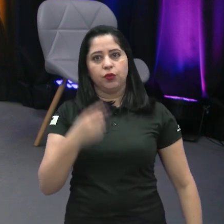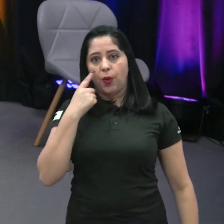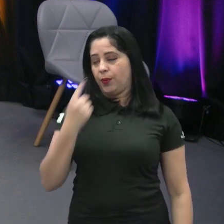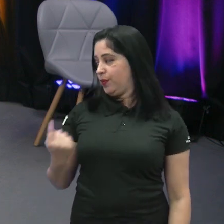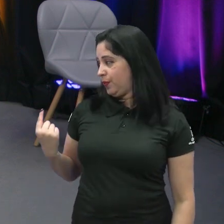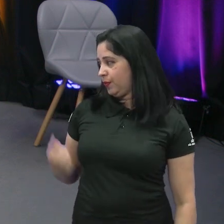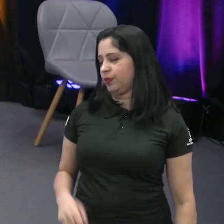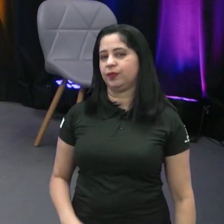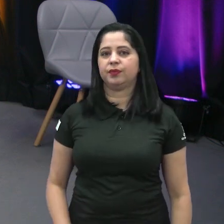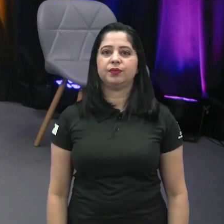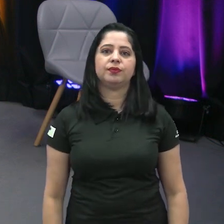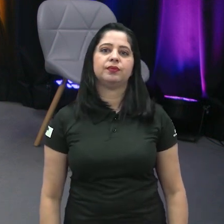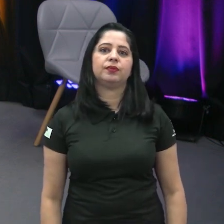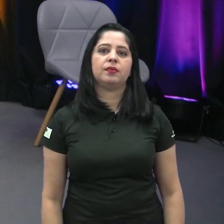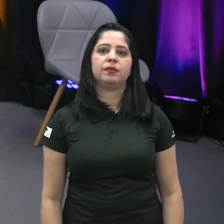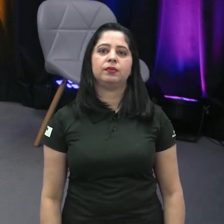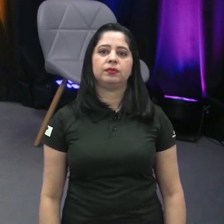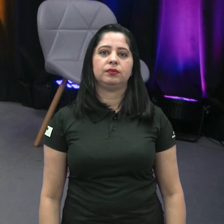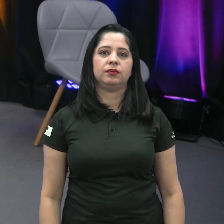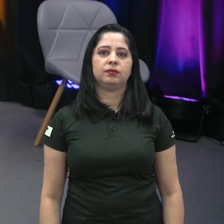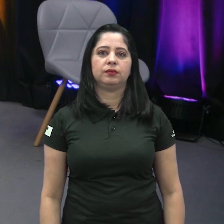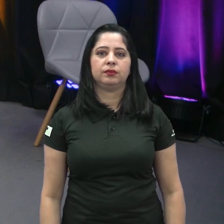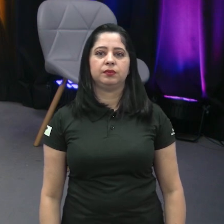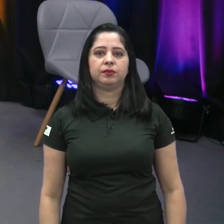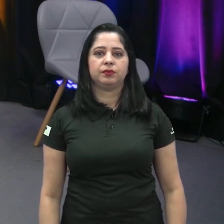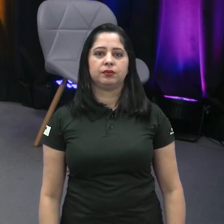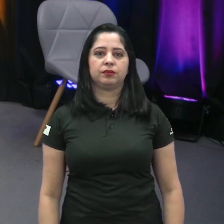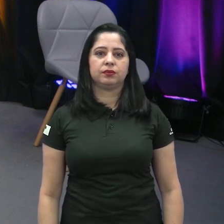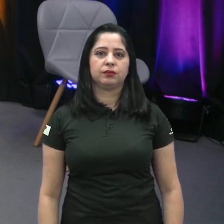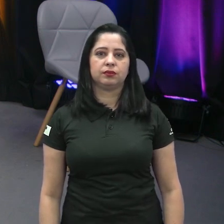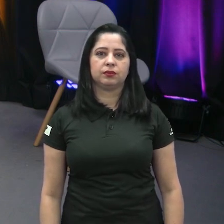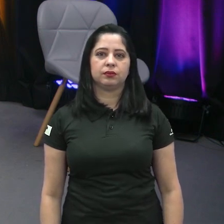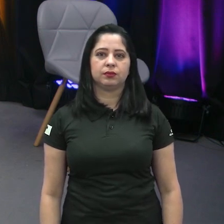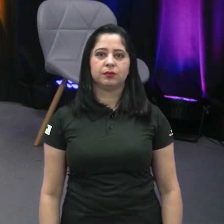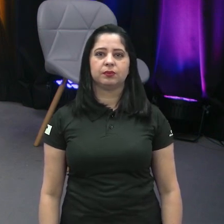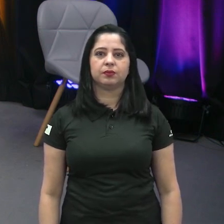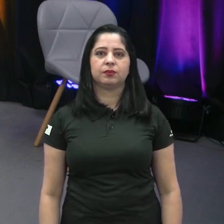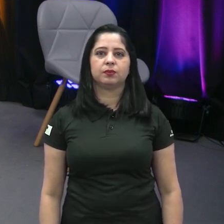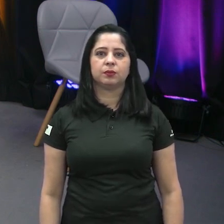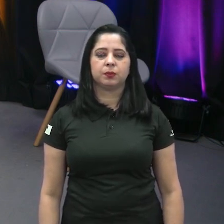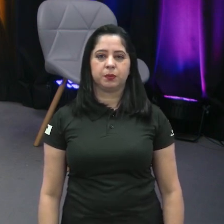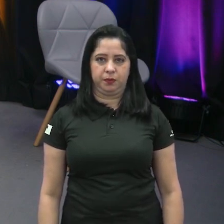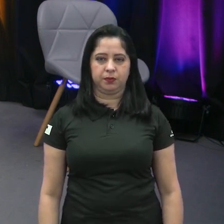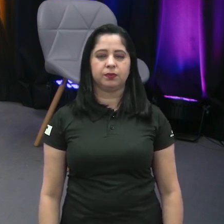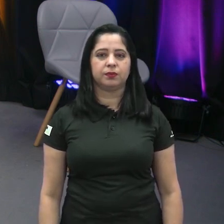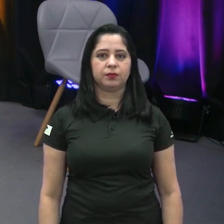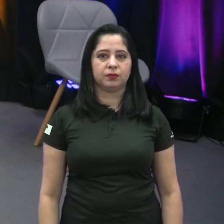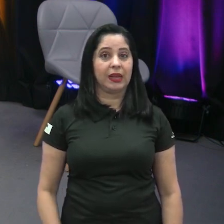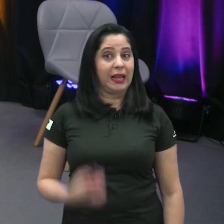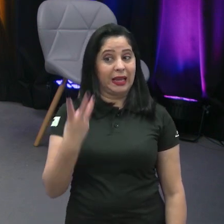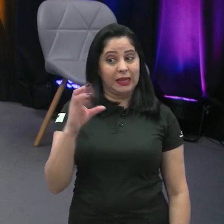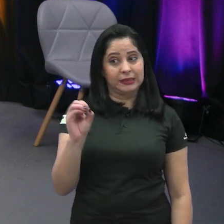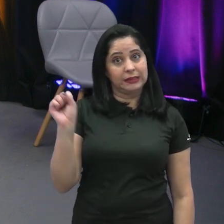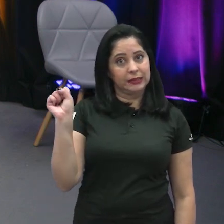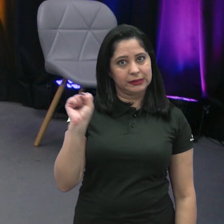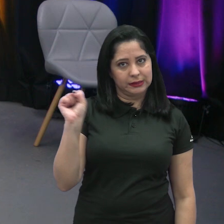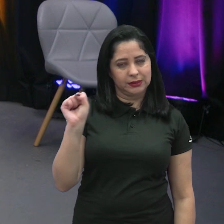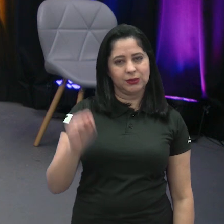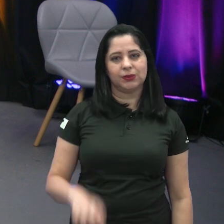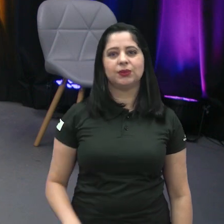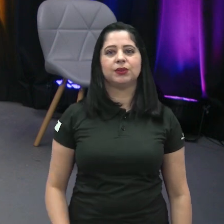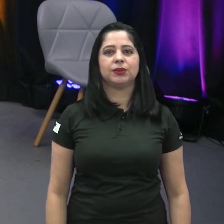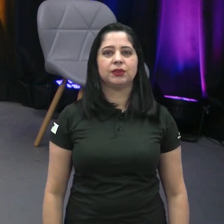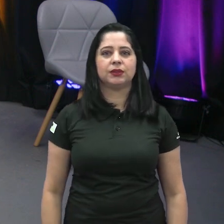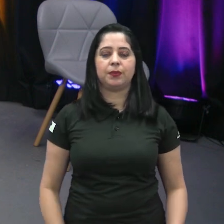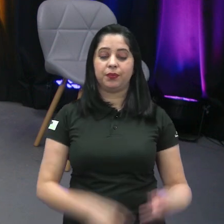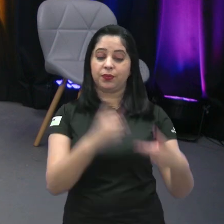exercício, elevação de joelho ou corridinha estacionária, ok? Nós vamos manter esse exercício por 30